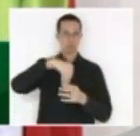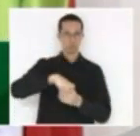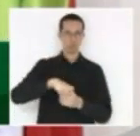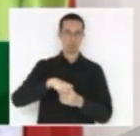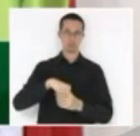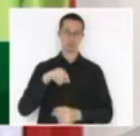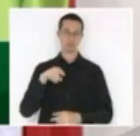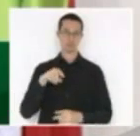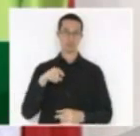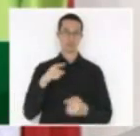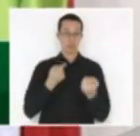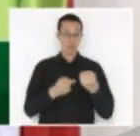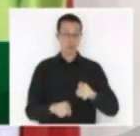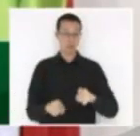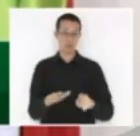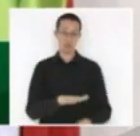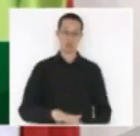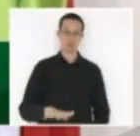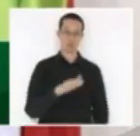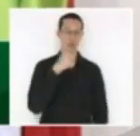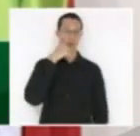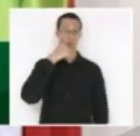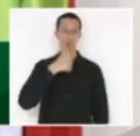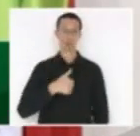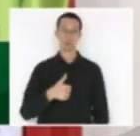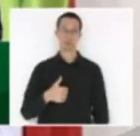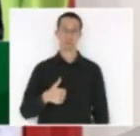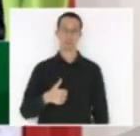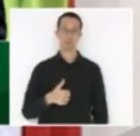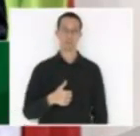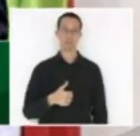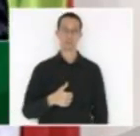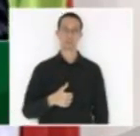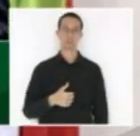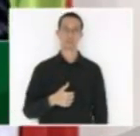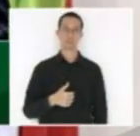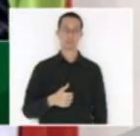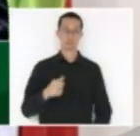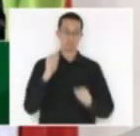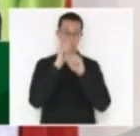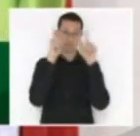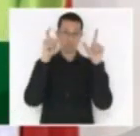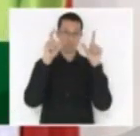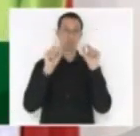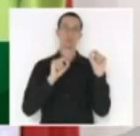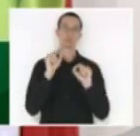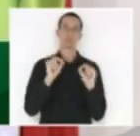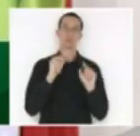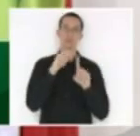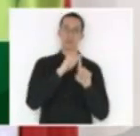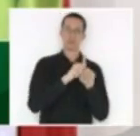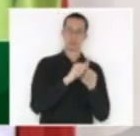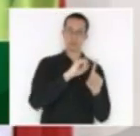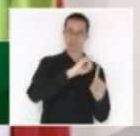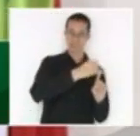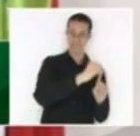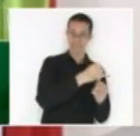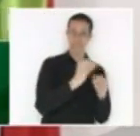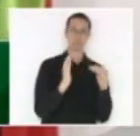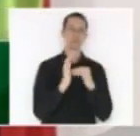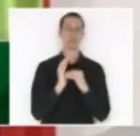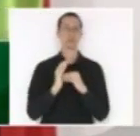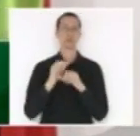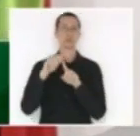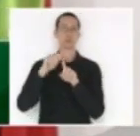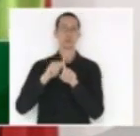as mulheres. Chama muito a atenção, só entre janeiro e maio deste ano, 7